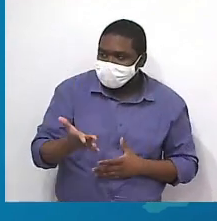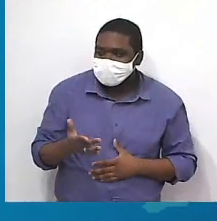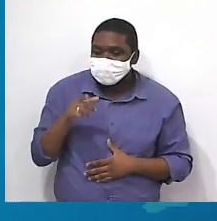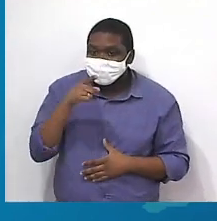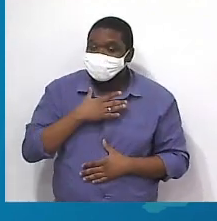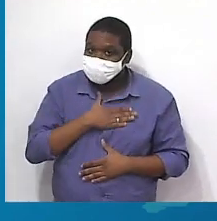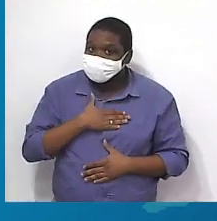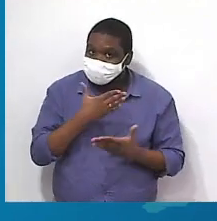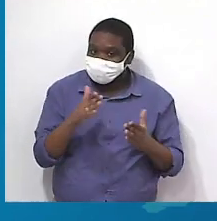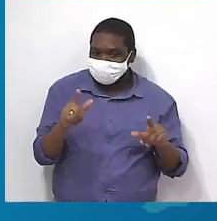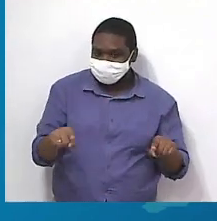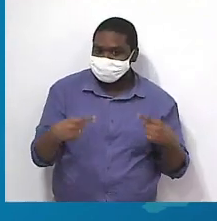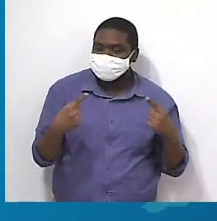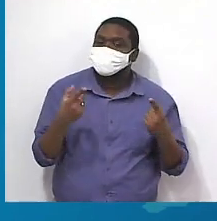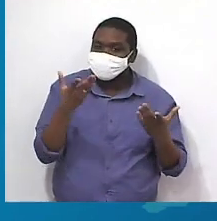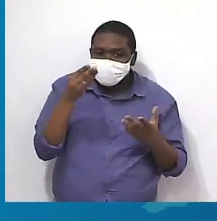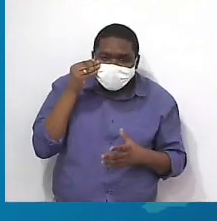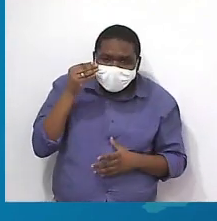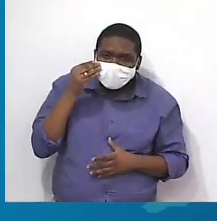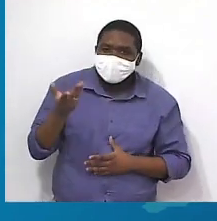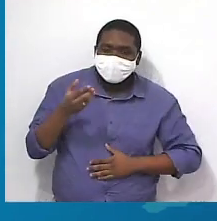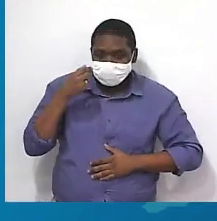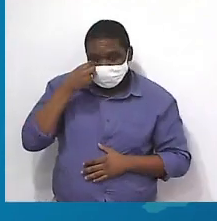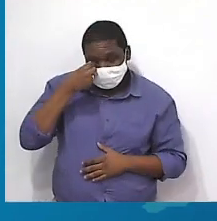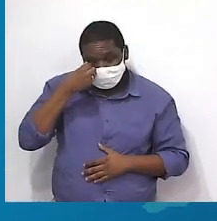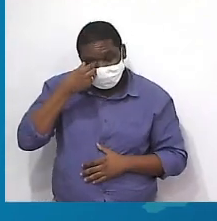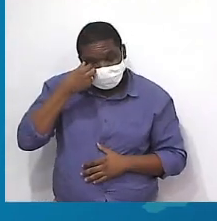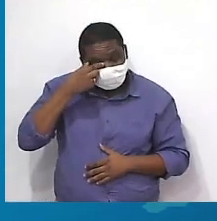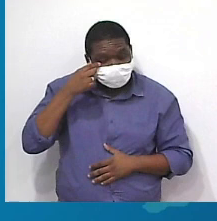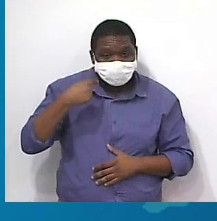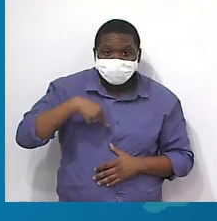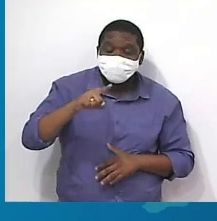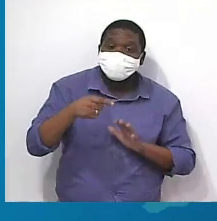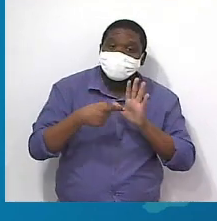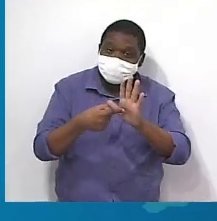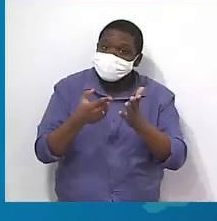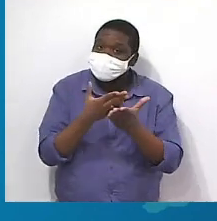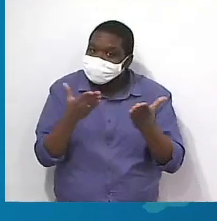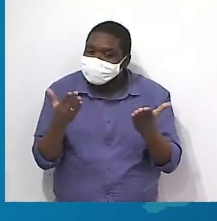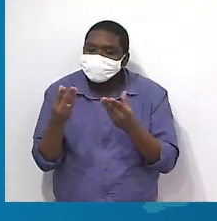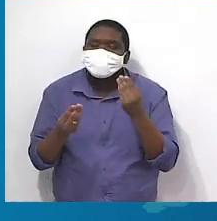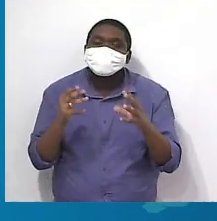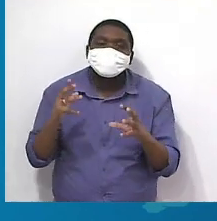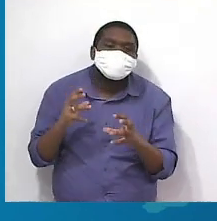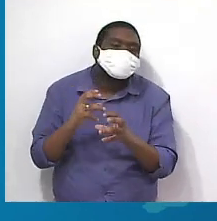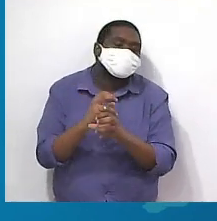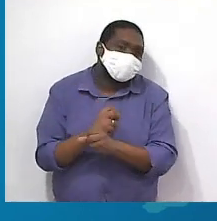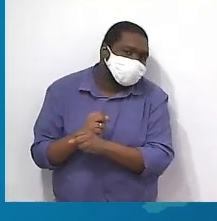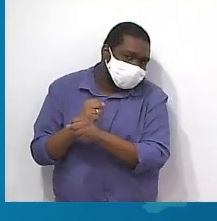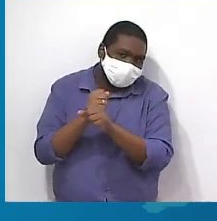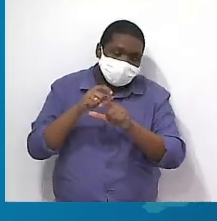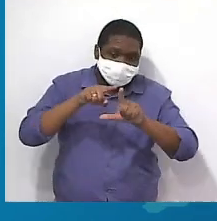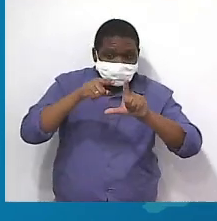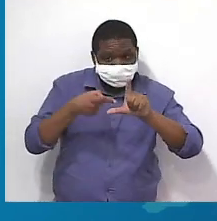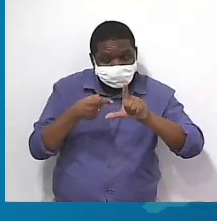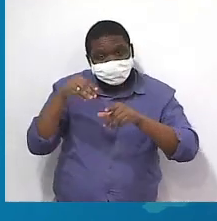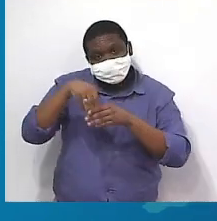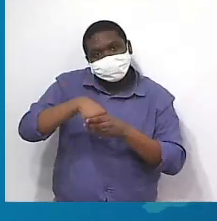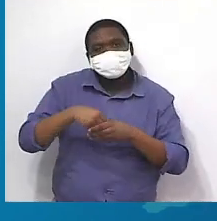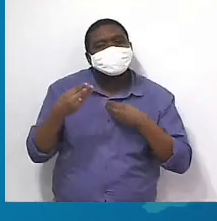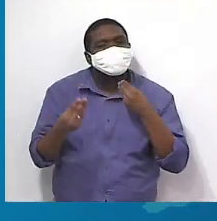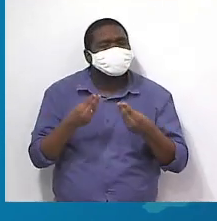do desafio? Vai lá, tenta fazer, tá bom? E eu vou mostrar para vocês a soma das medidas dos ângulos internos, tá